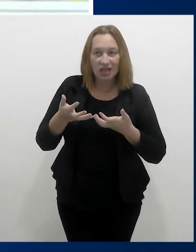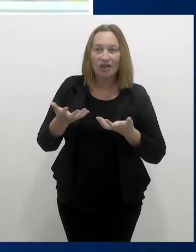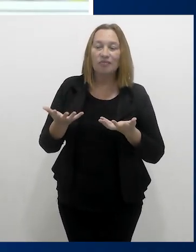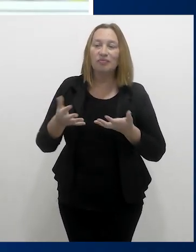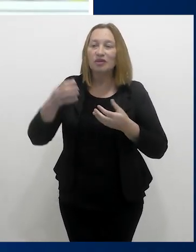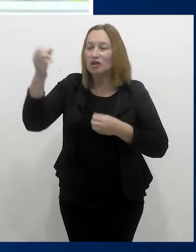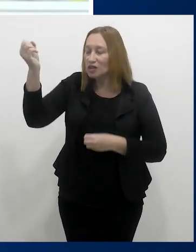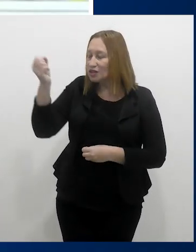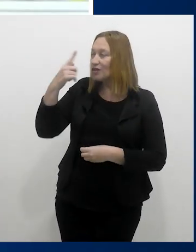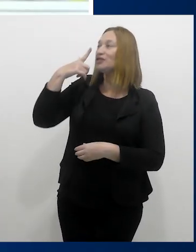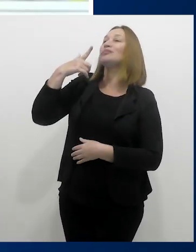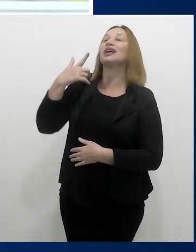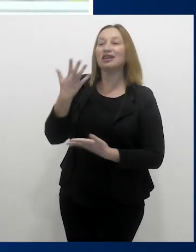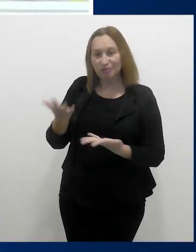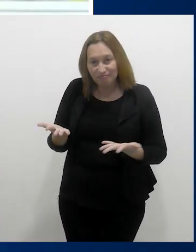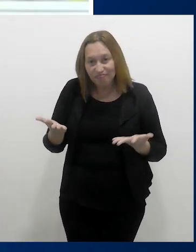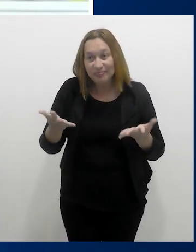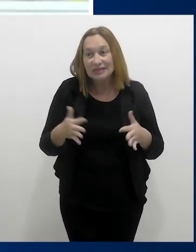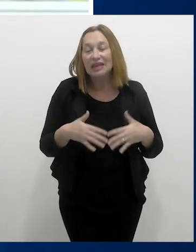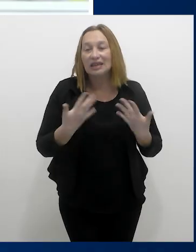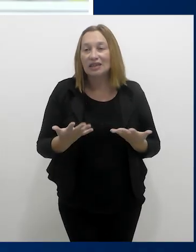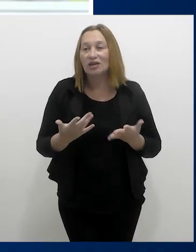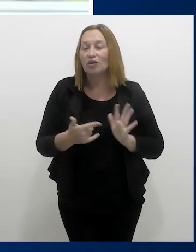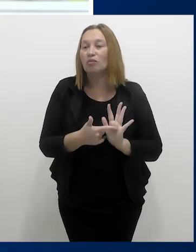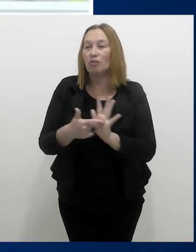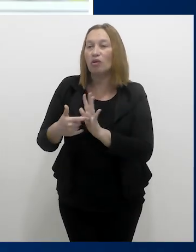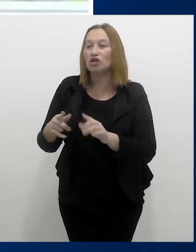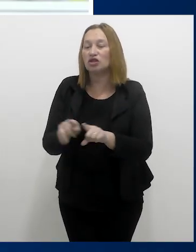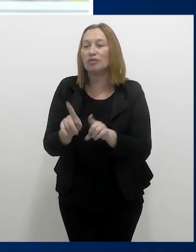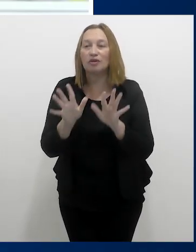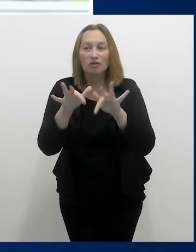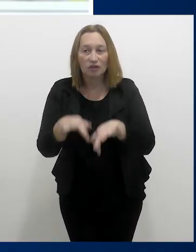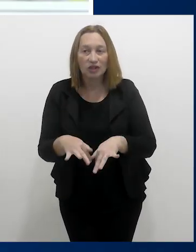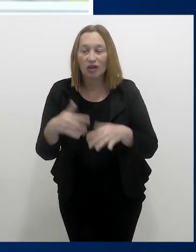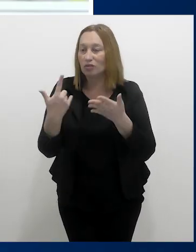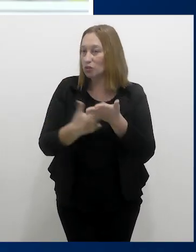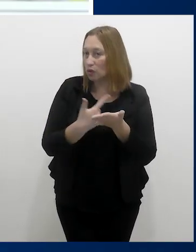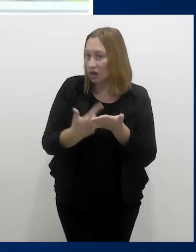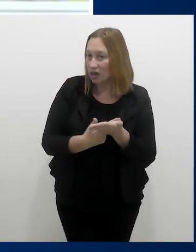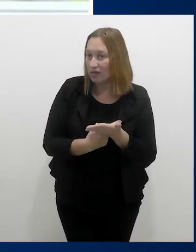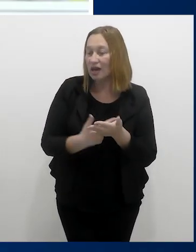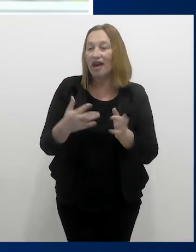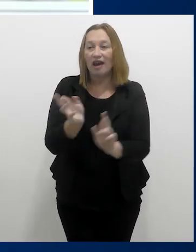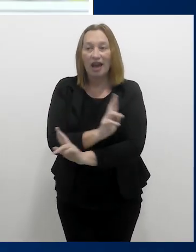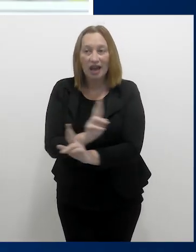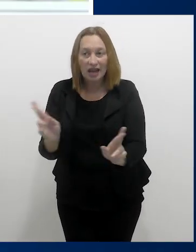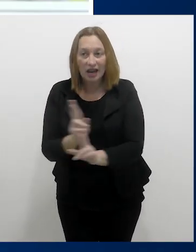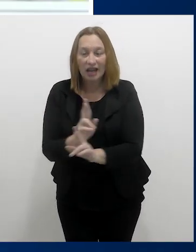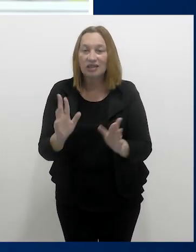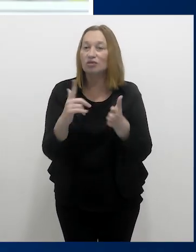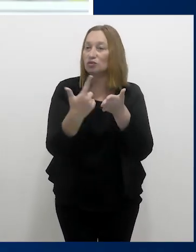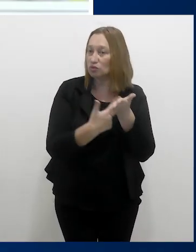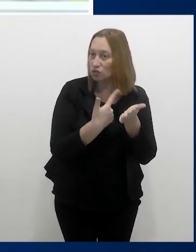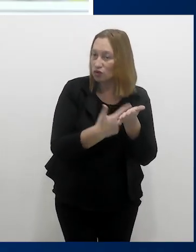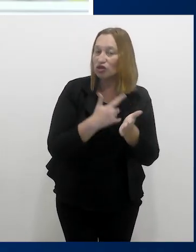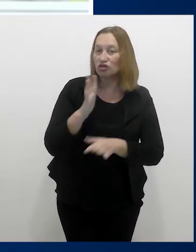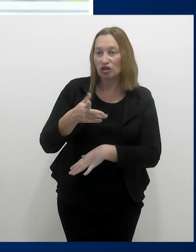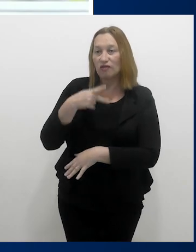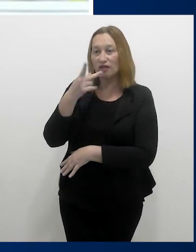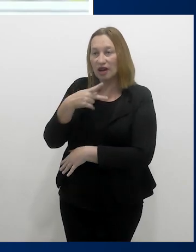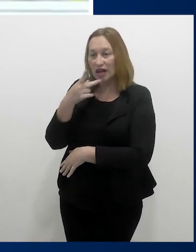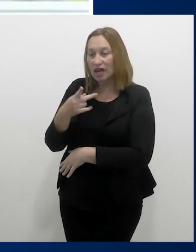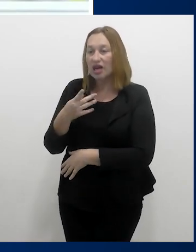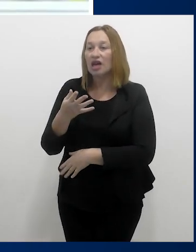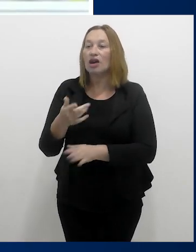queria isso, que ele fosse inspirador, né? E aí eu trago também no final do livro, assim como a relação dos livros, né, que eu